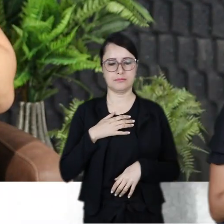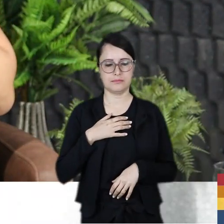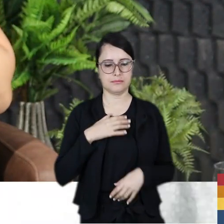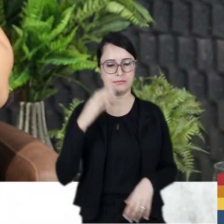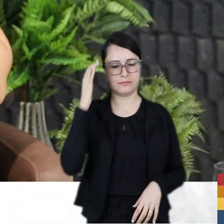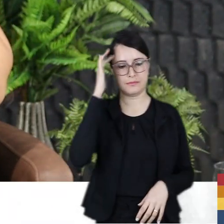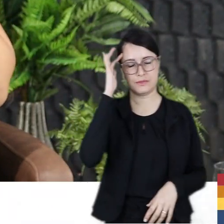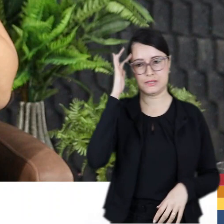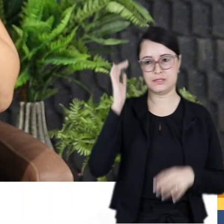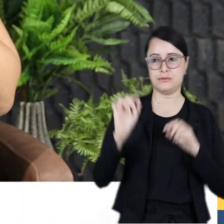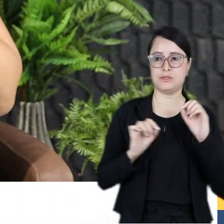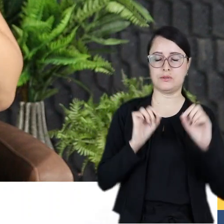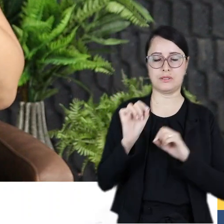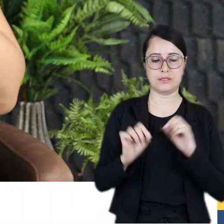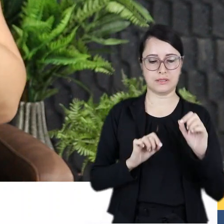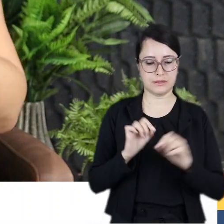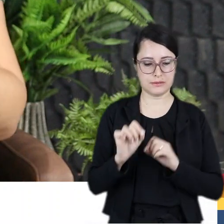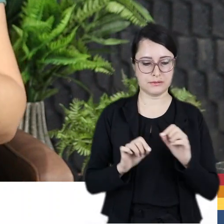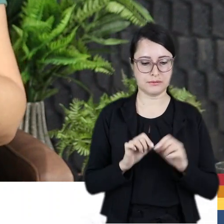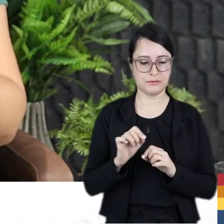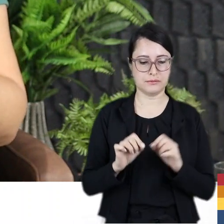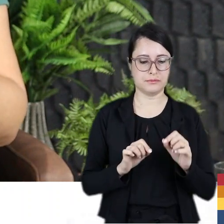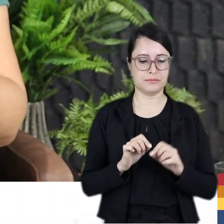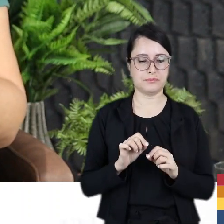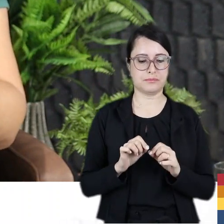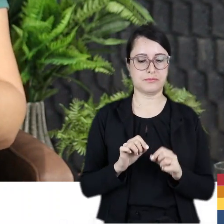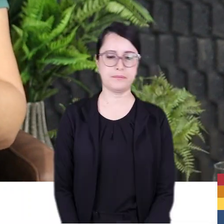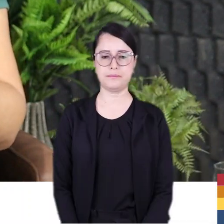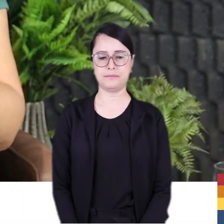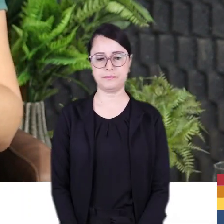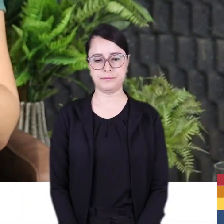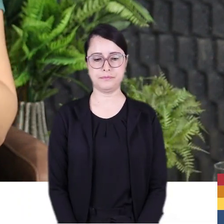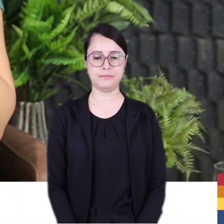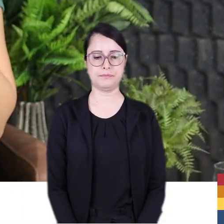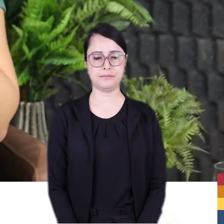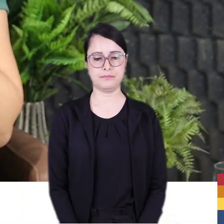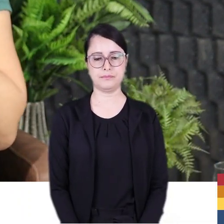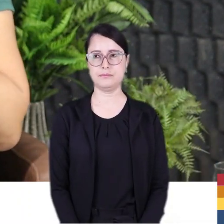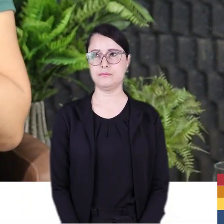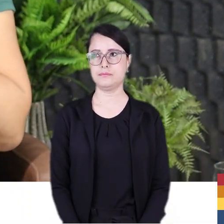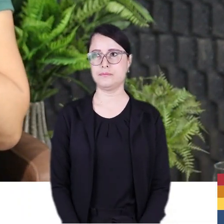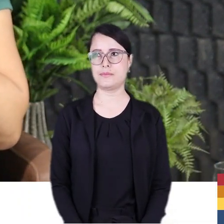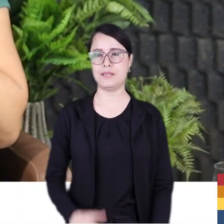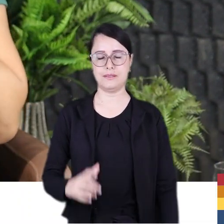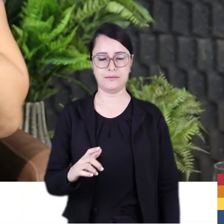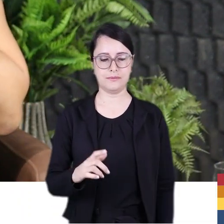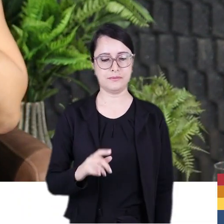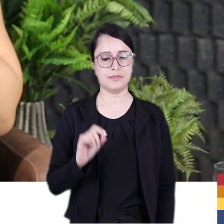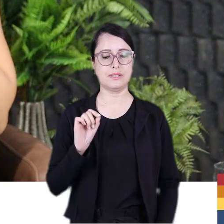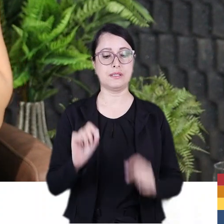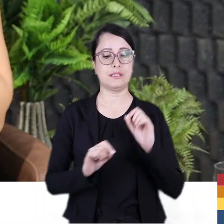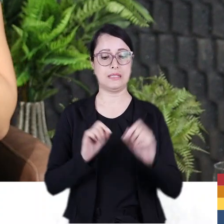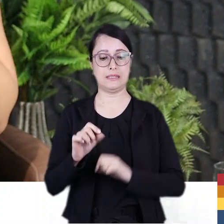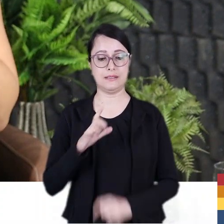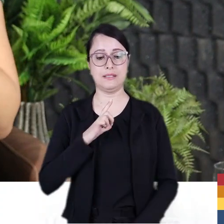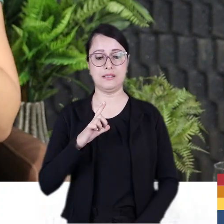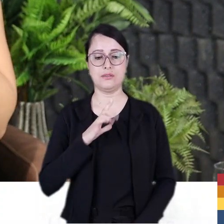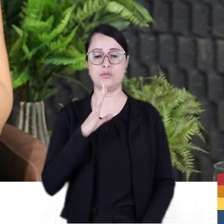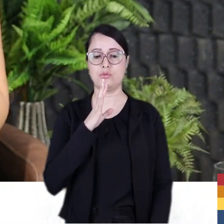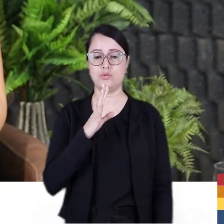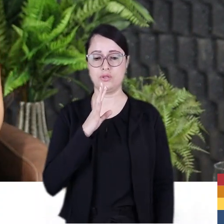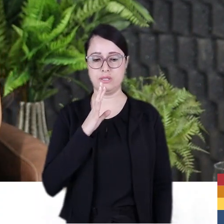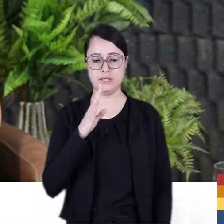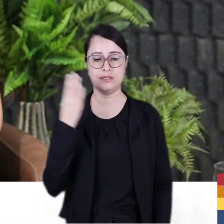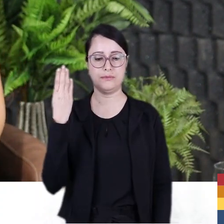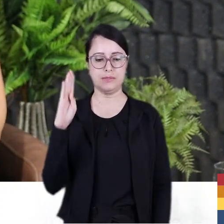favorecer o aprofundamento efetivamente, de forma real, né, aprofundado por quê?